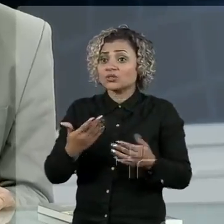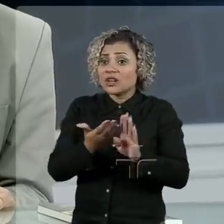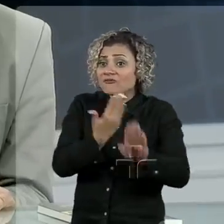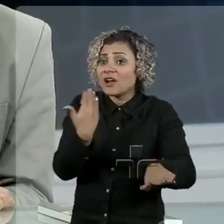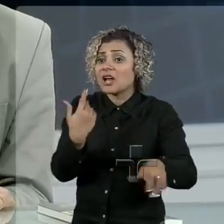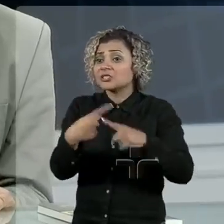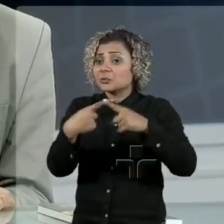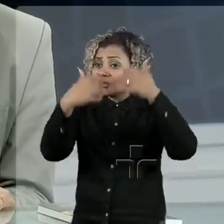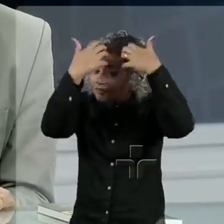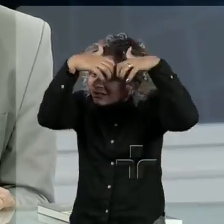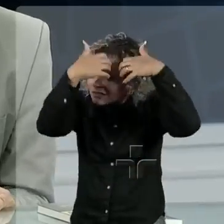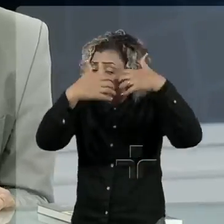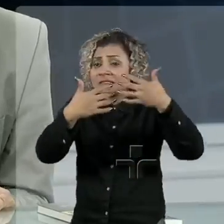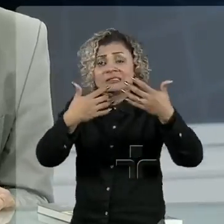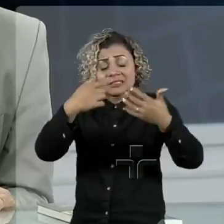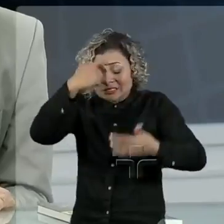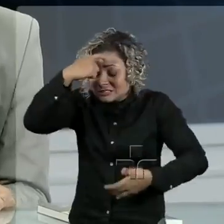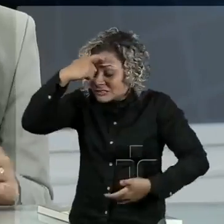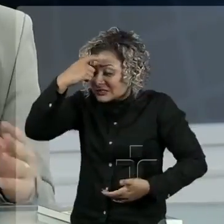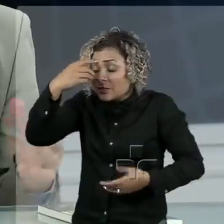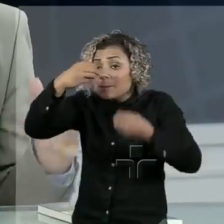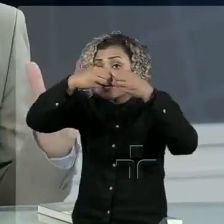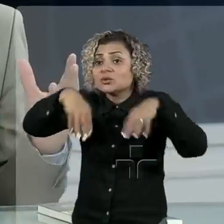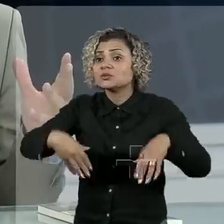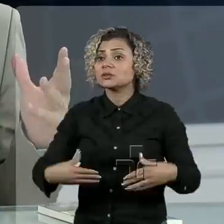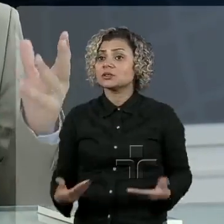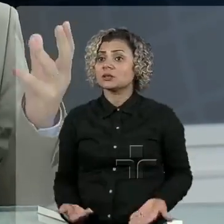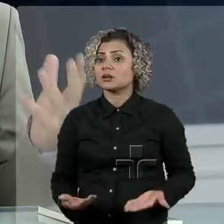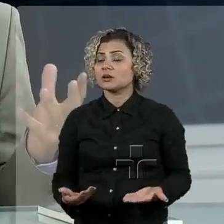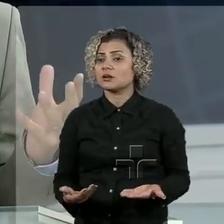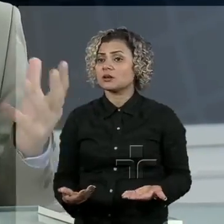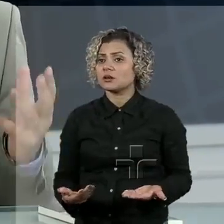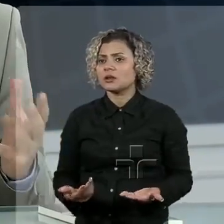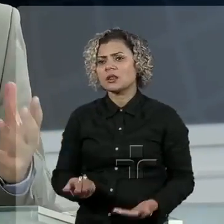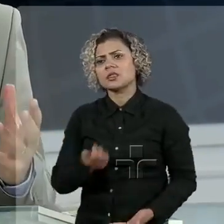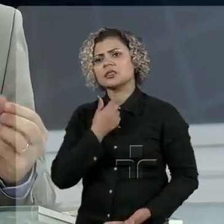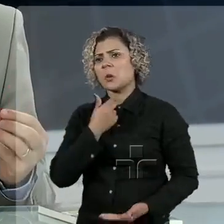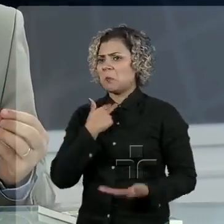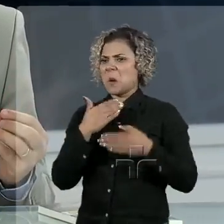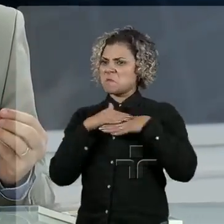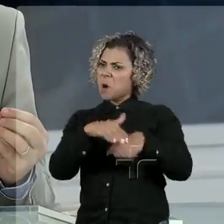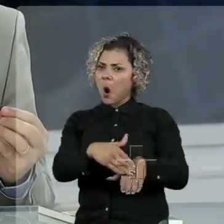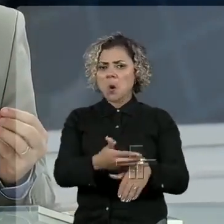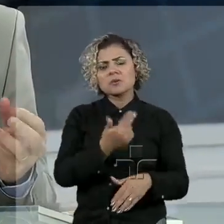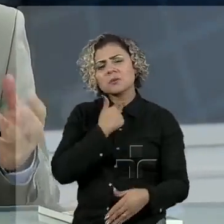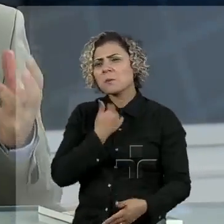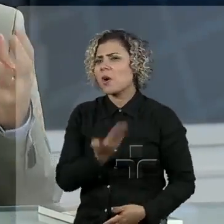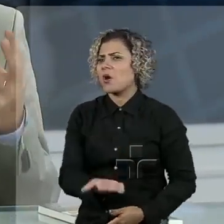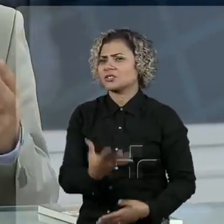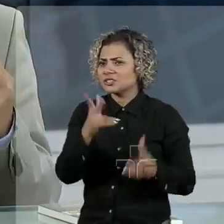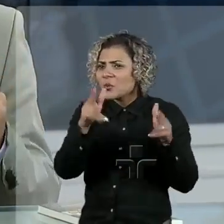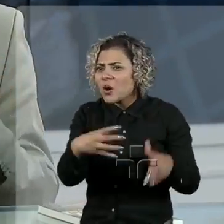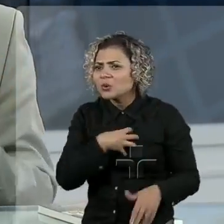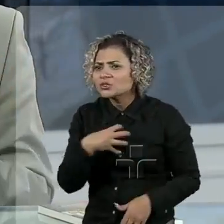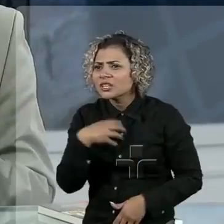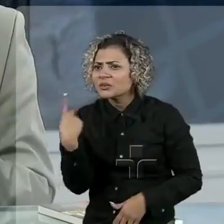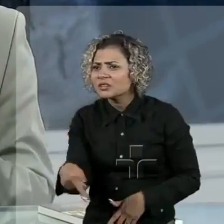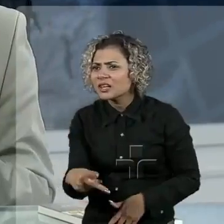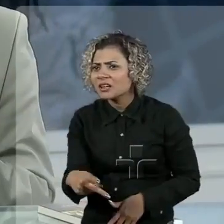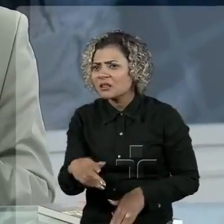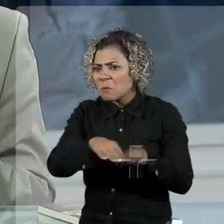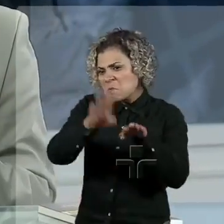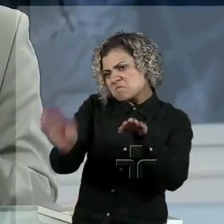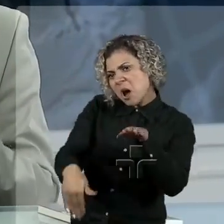afetada por esse tipo de condição de trabalho, não pode colocar da maneira com que ele colocou, desqualificar